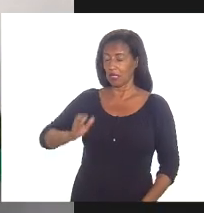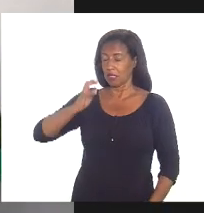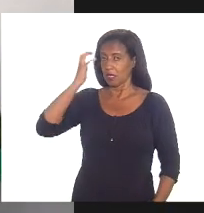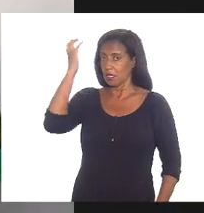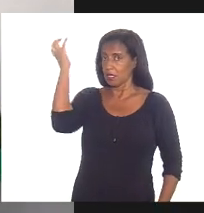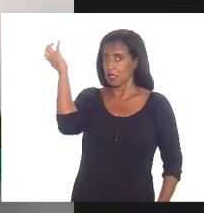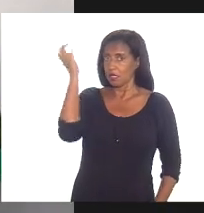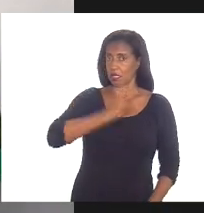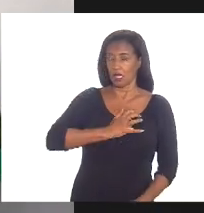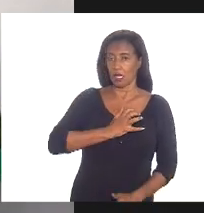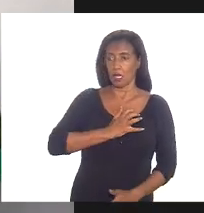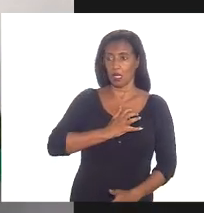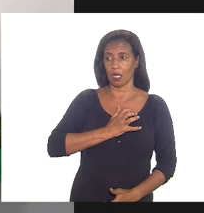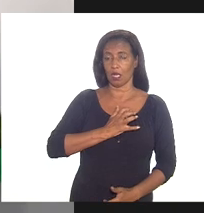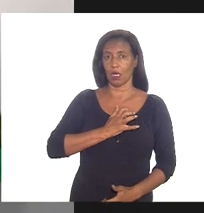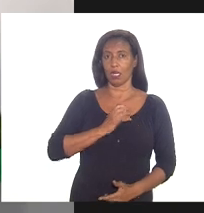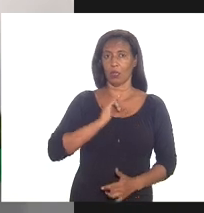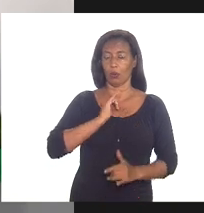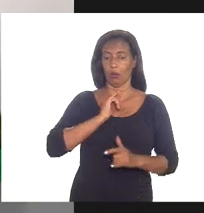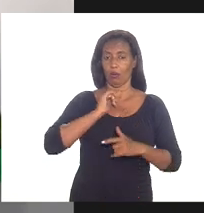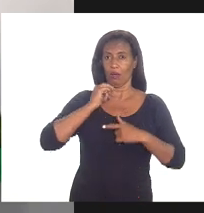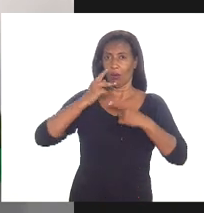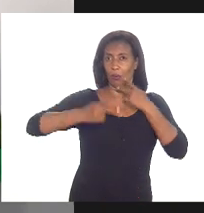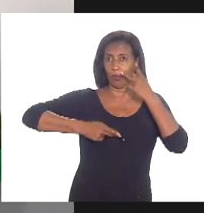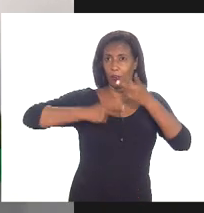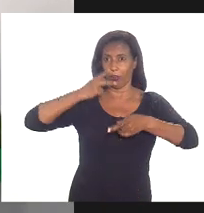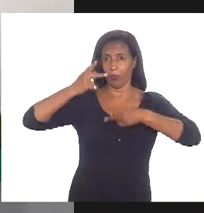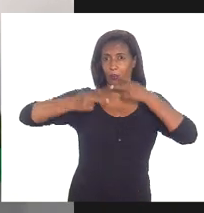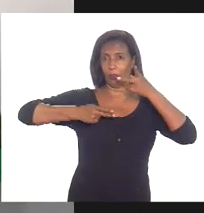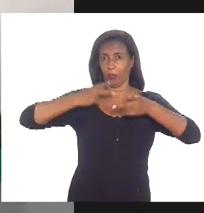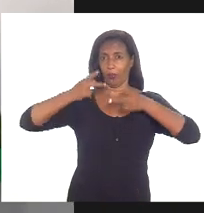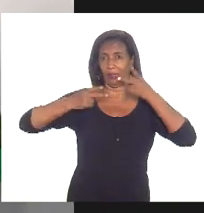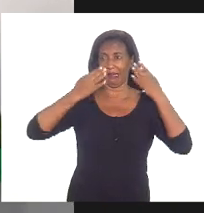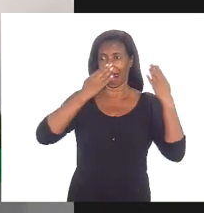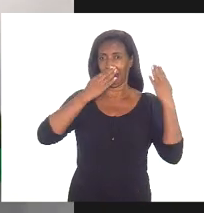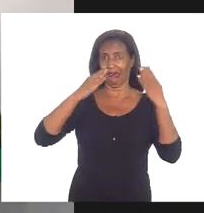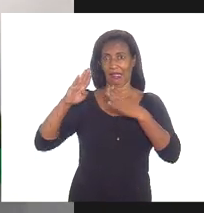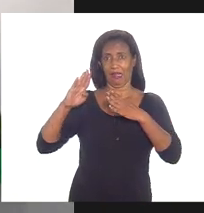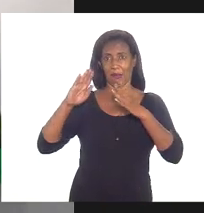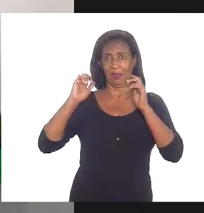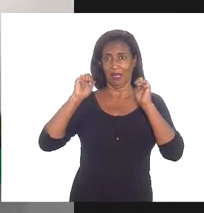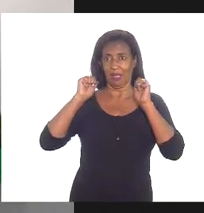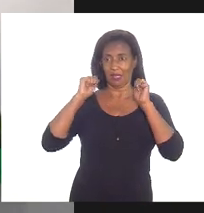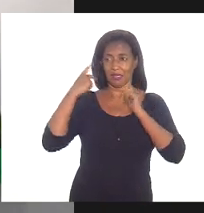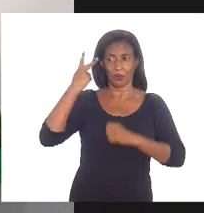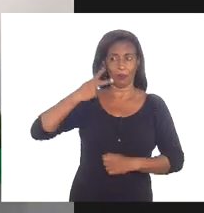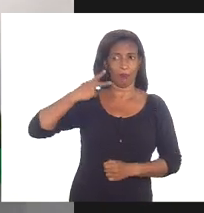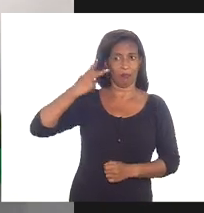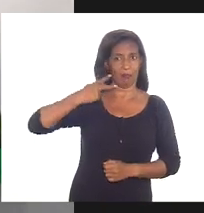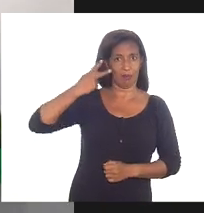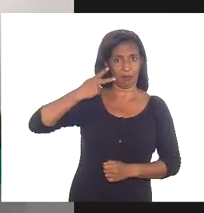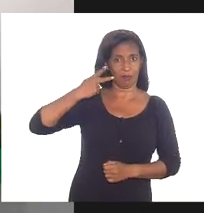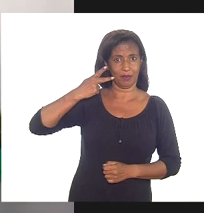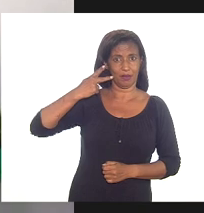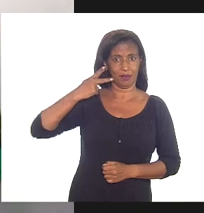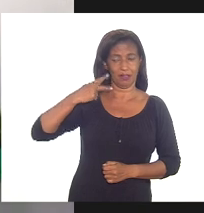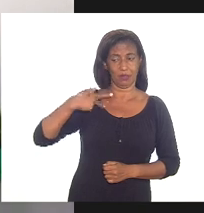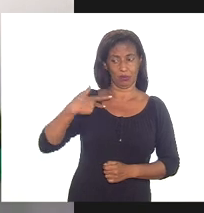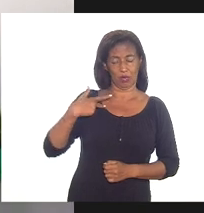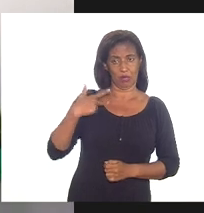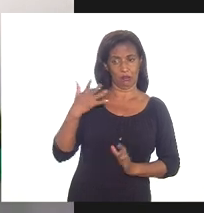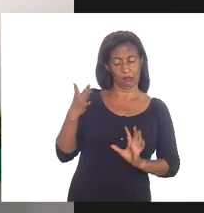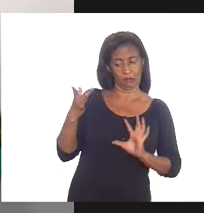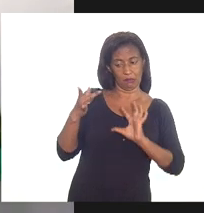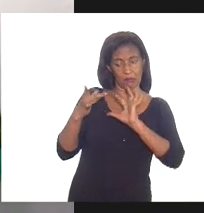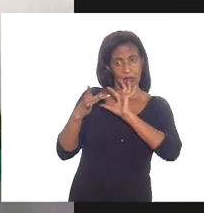gravíssimas as denúncias de ameaça a esse parlamento. Eu me coloco previamente solidária a